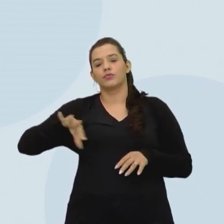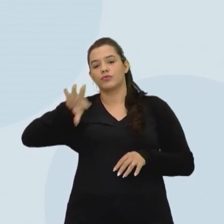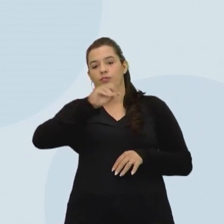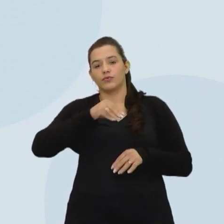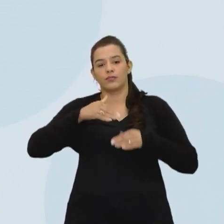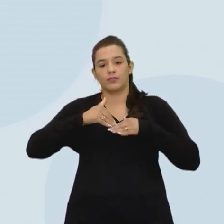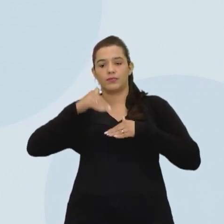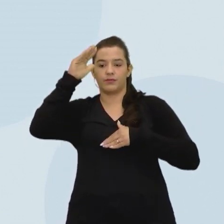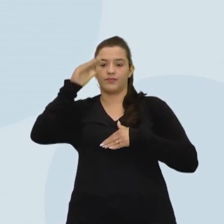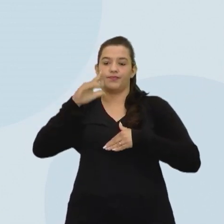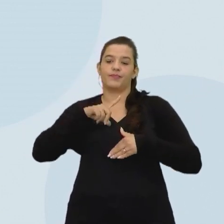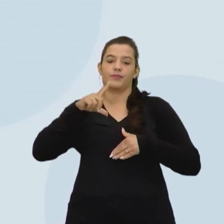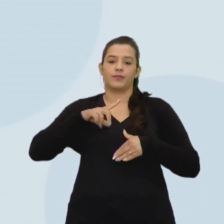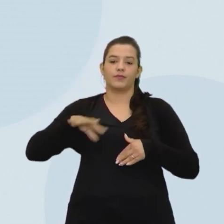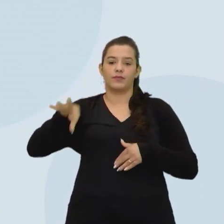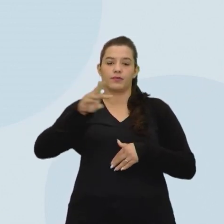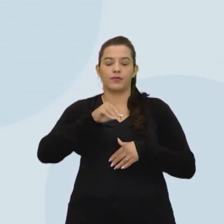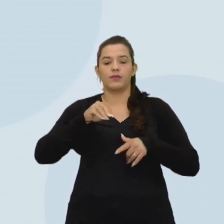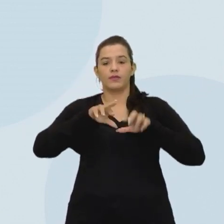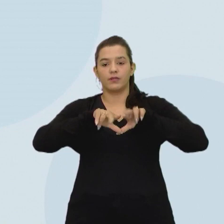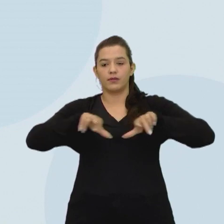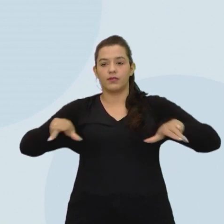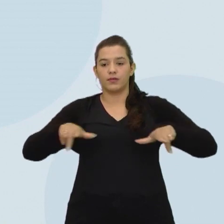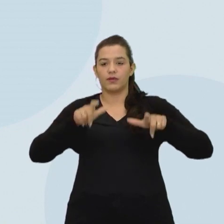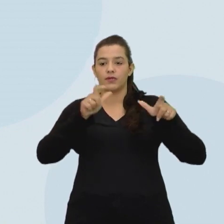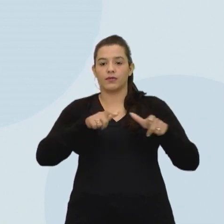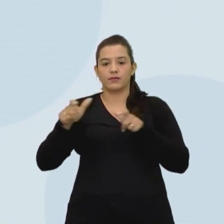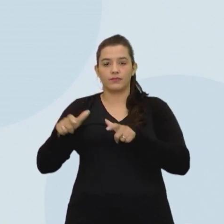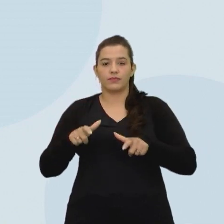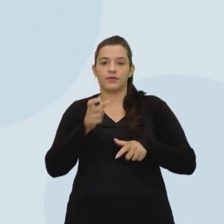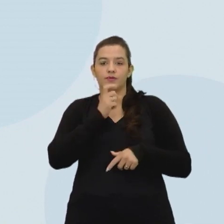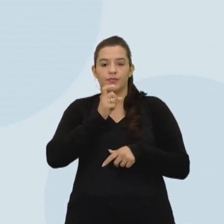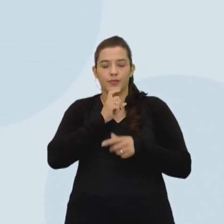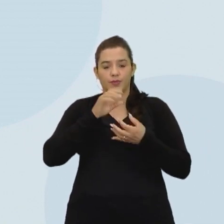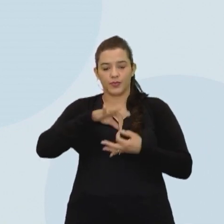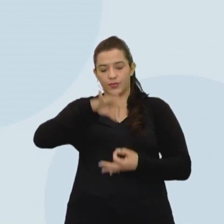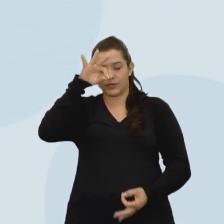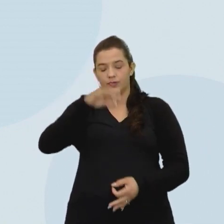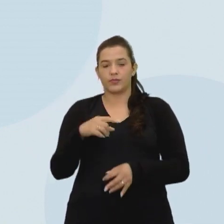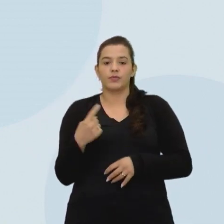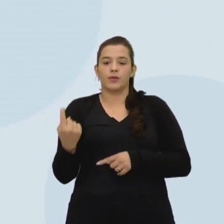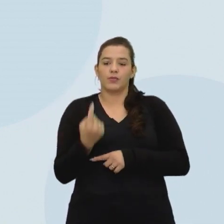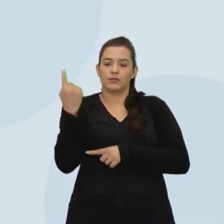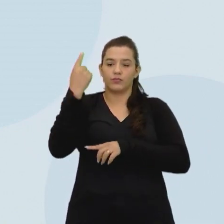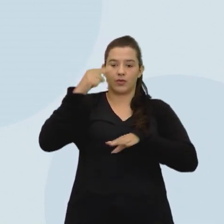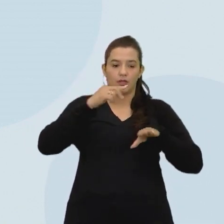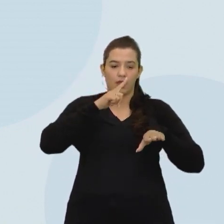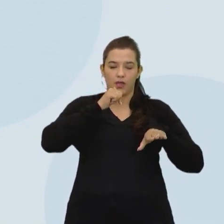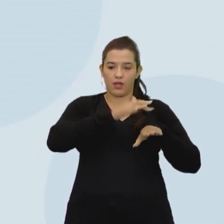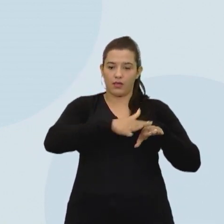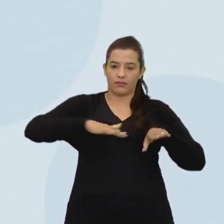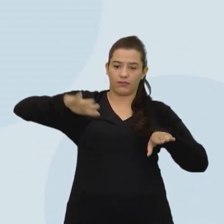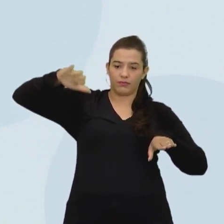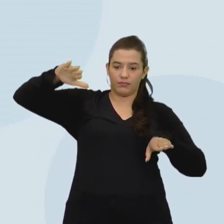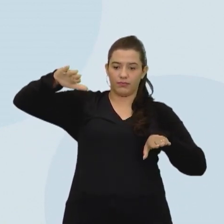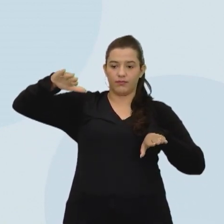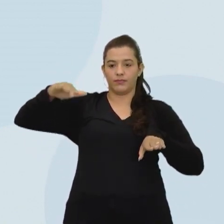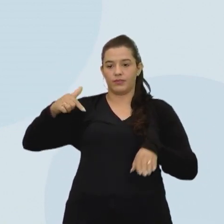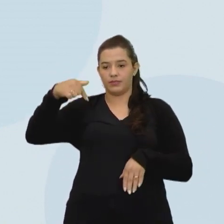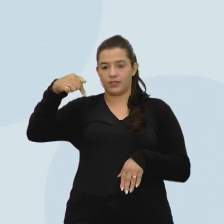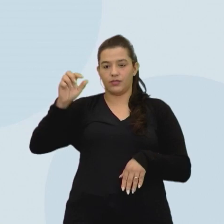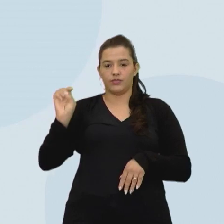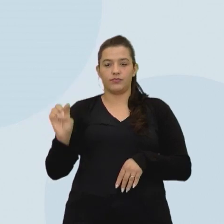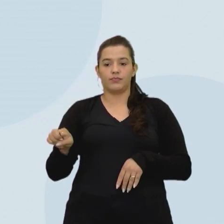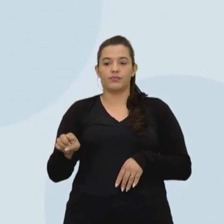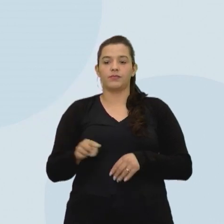mais elevada da Cordilheira dos Andes, aí com quase 7.000 metros de altitude. Mas temos aí as